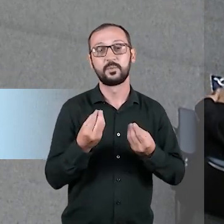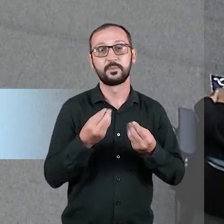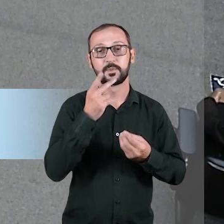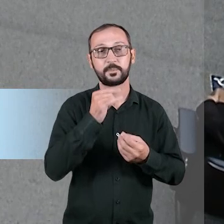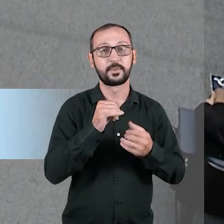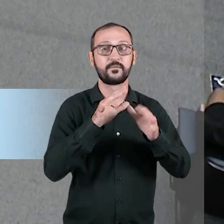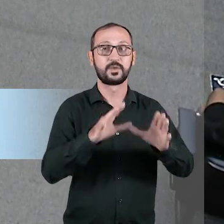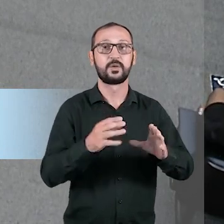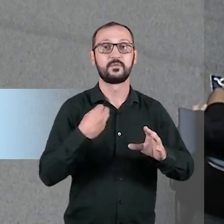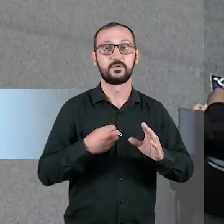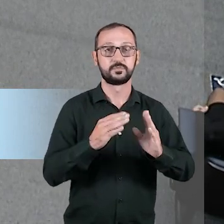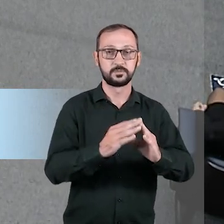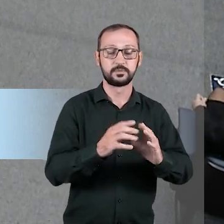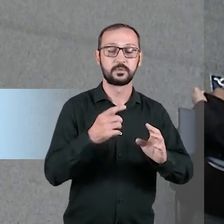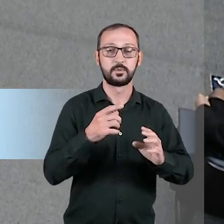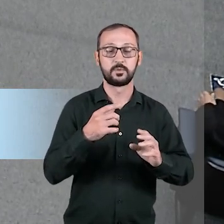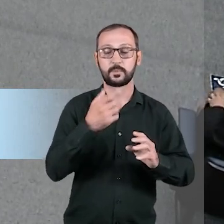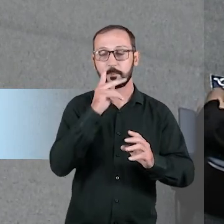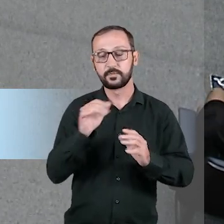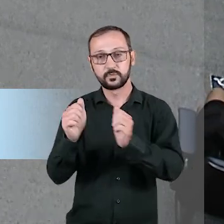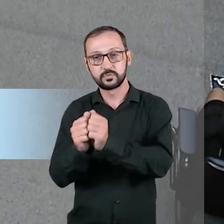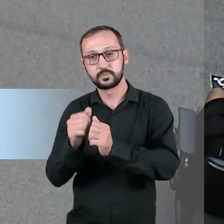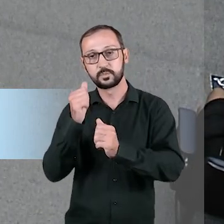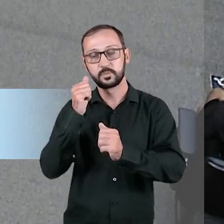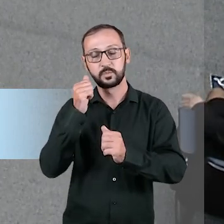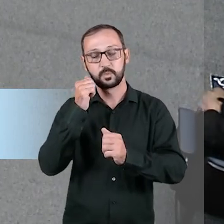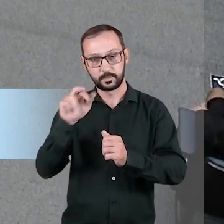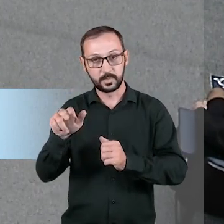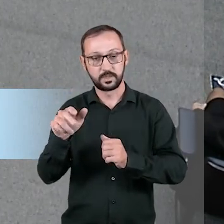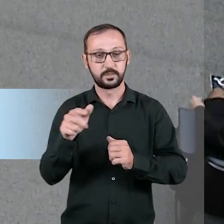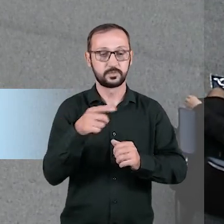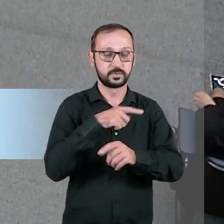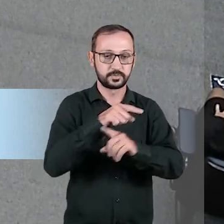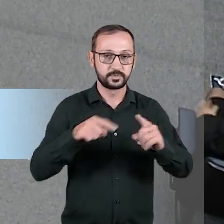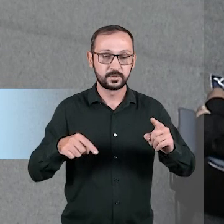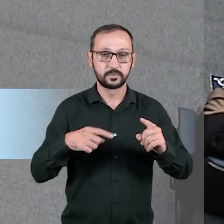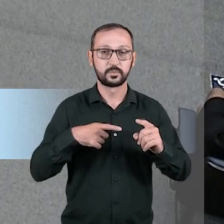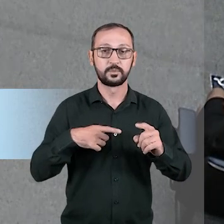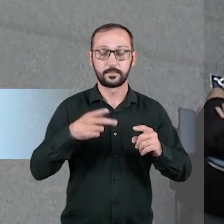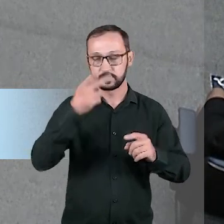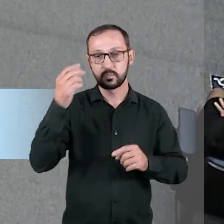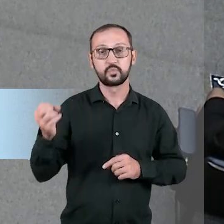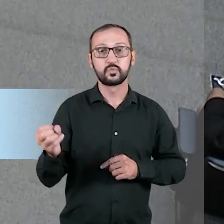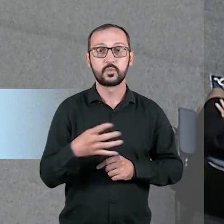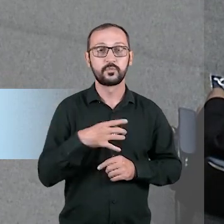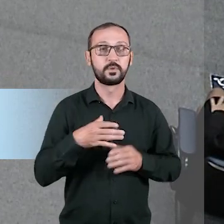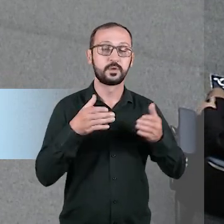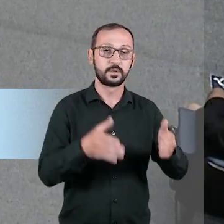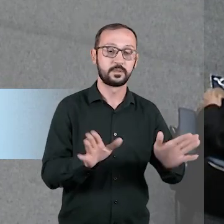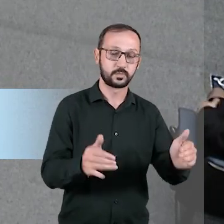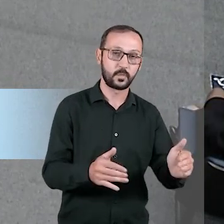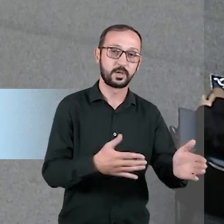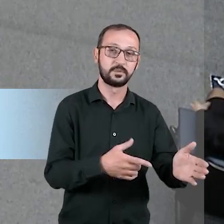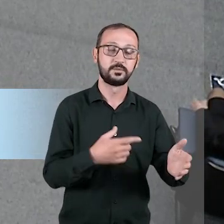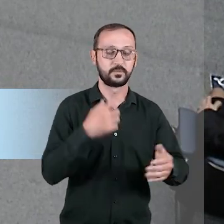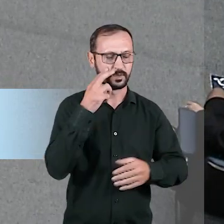tinha como ele ficar morando sozinho, então ele foi morar com a minha irmã, e a gente dividiu. Então, assim, quando alguém novo chega na minha casa e entra no